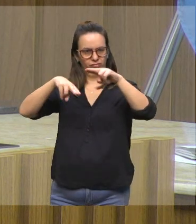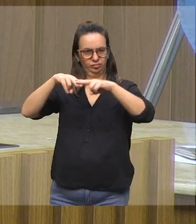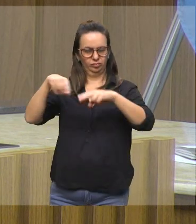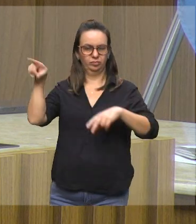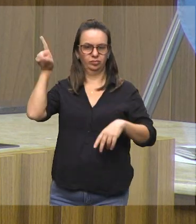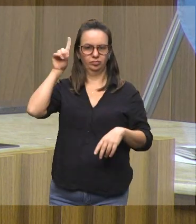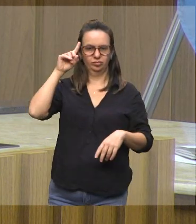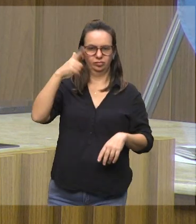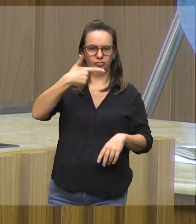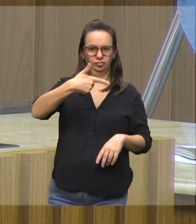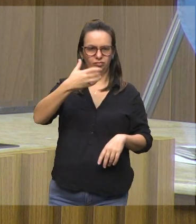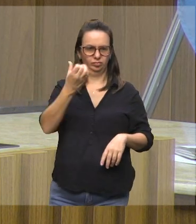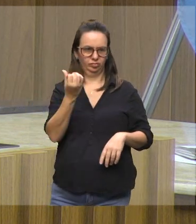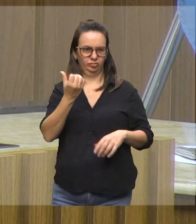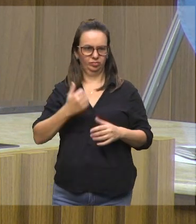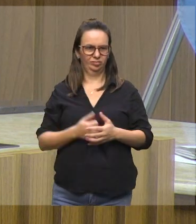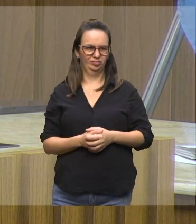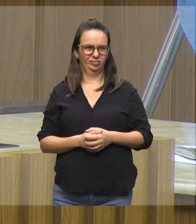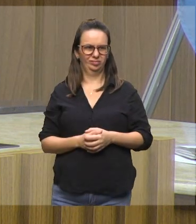é decretado pela ONU aí em